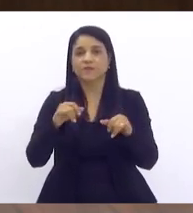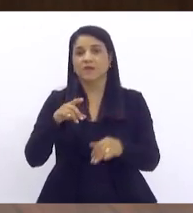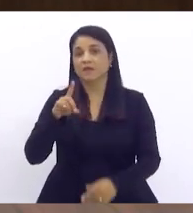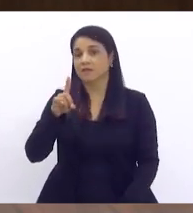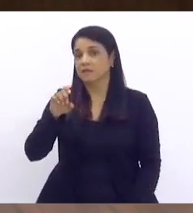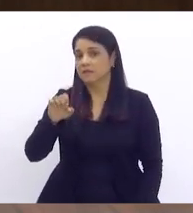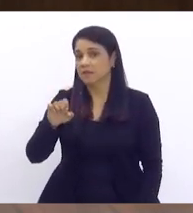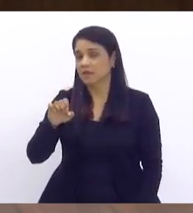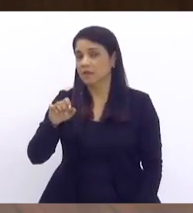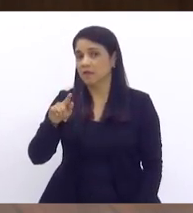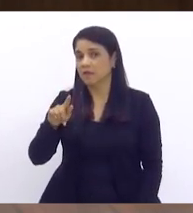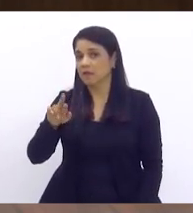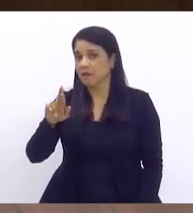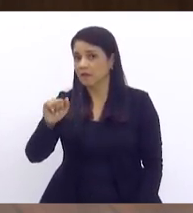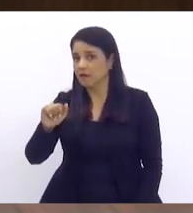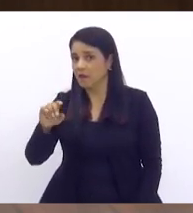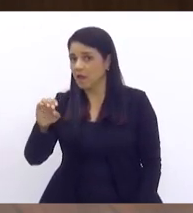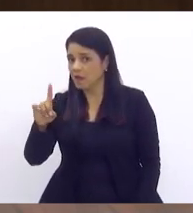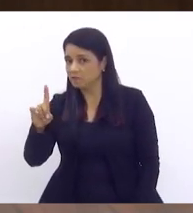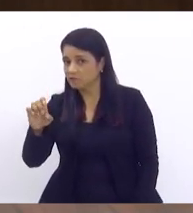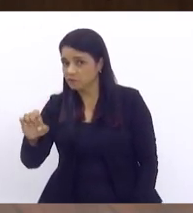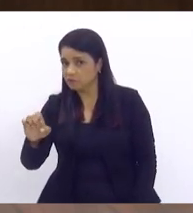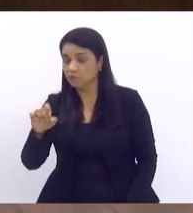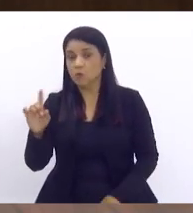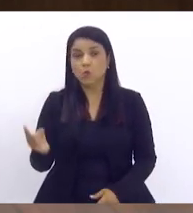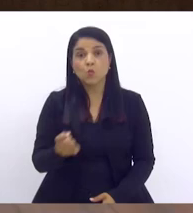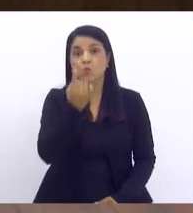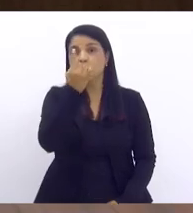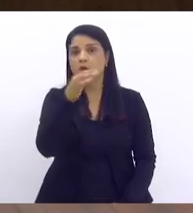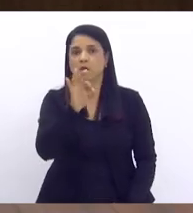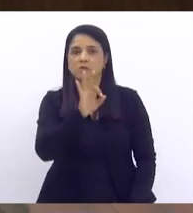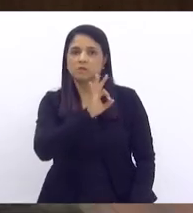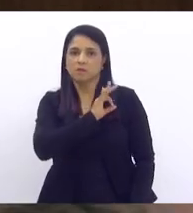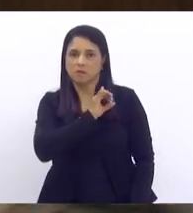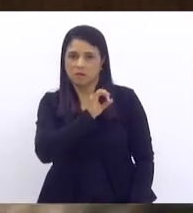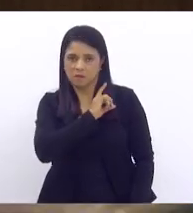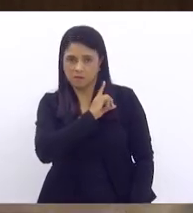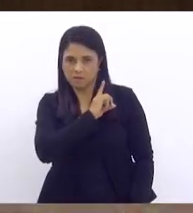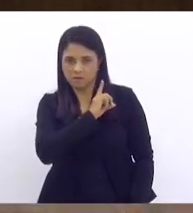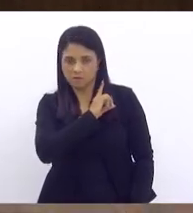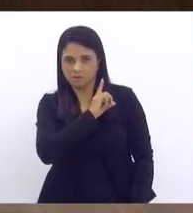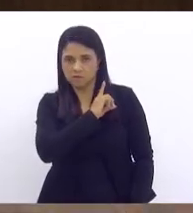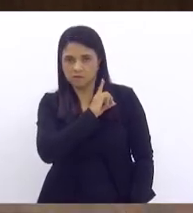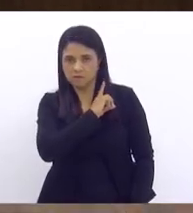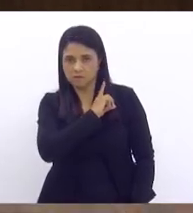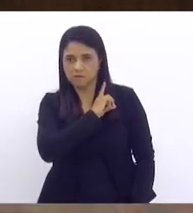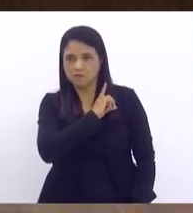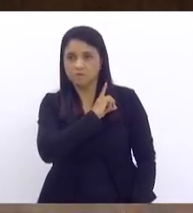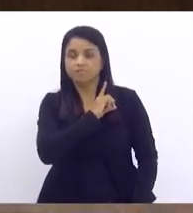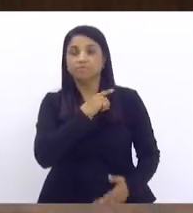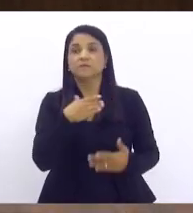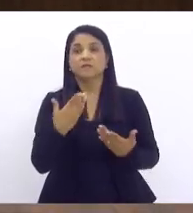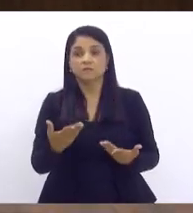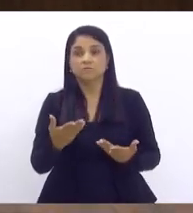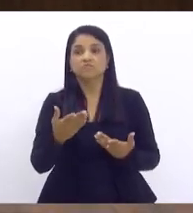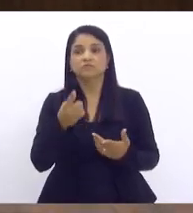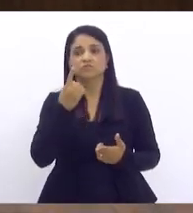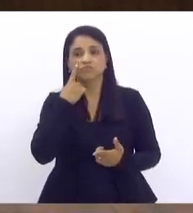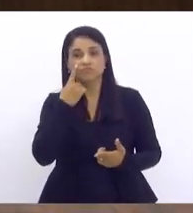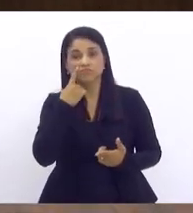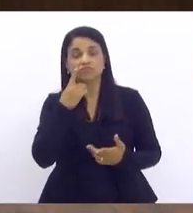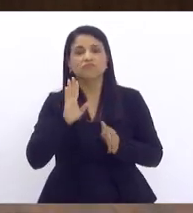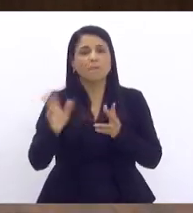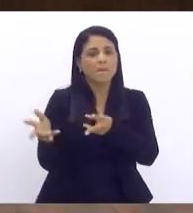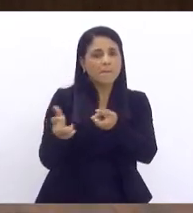DECRADE só tem uma delegacia, que é aqui na cidade do Rio de Janeiro. Nós já vimos que